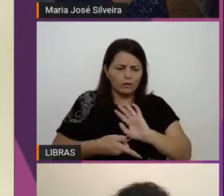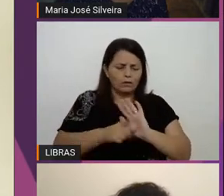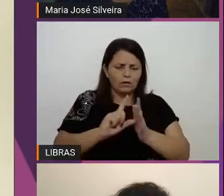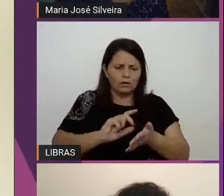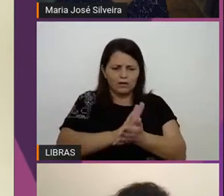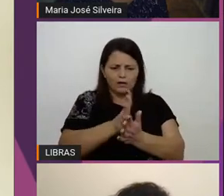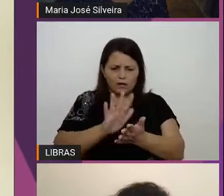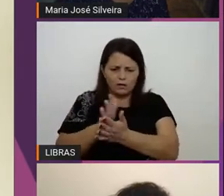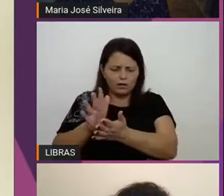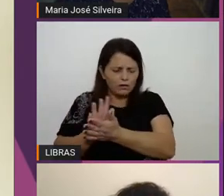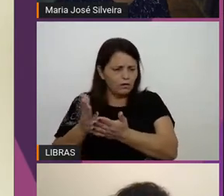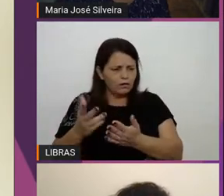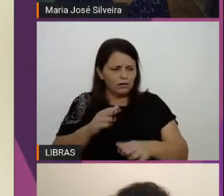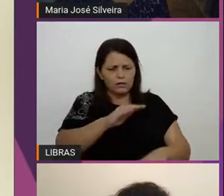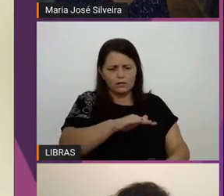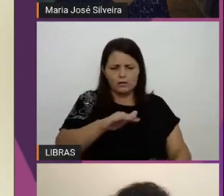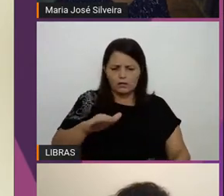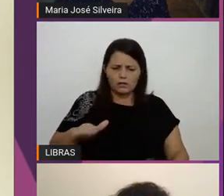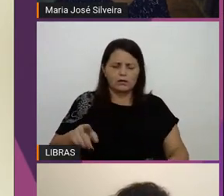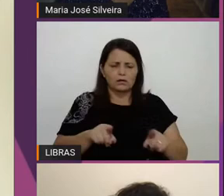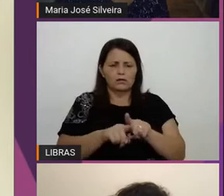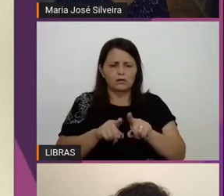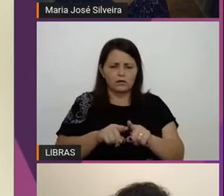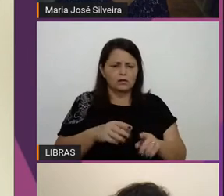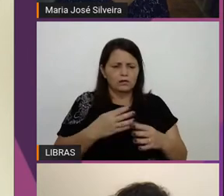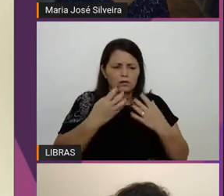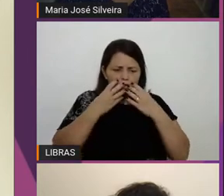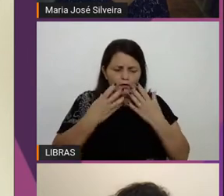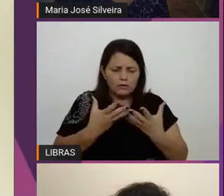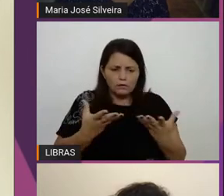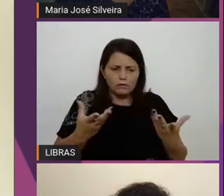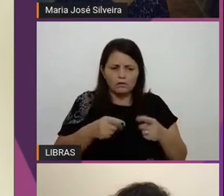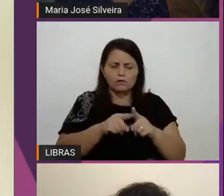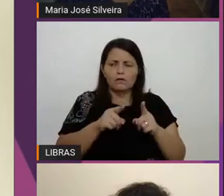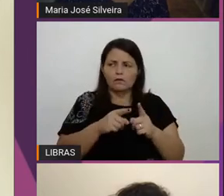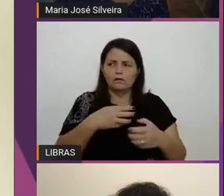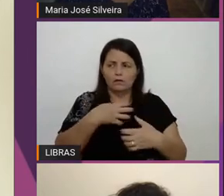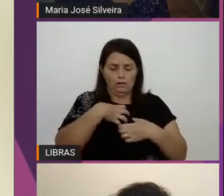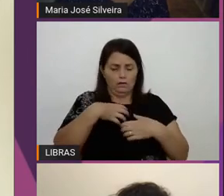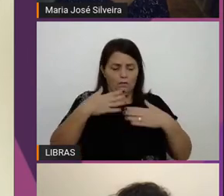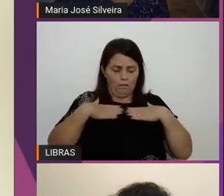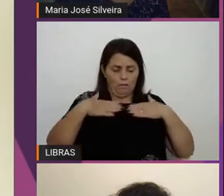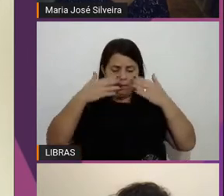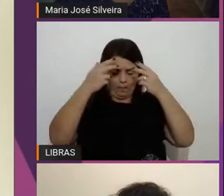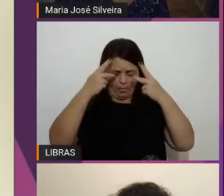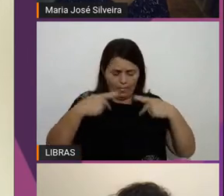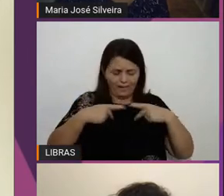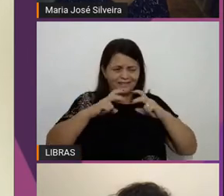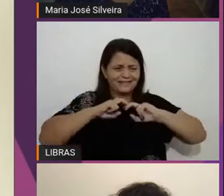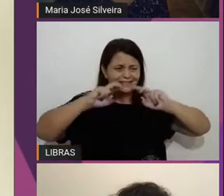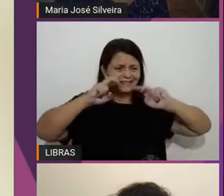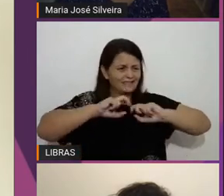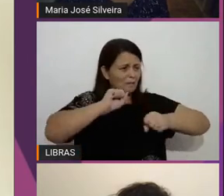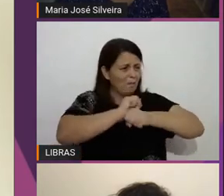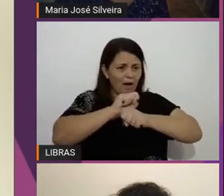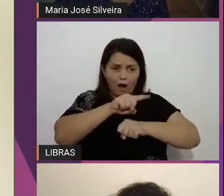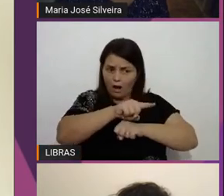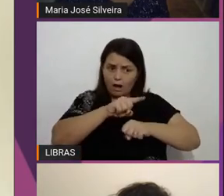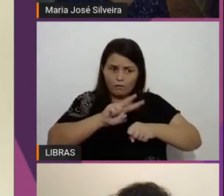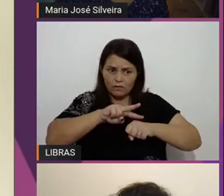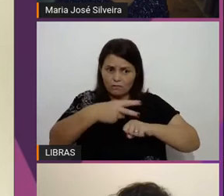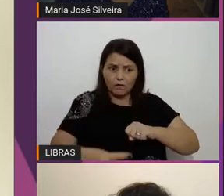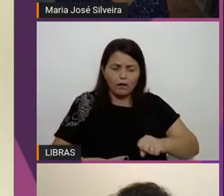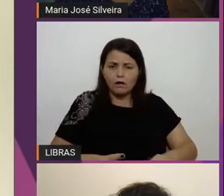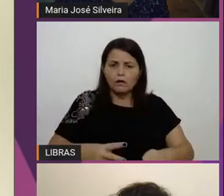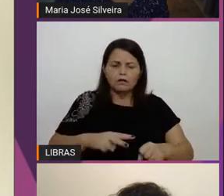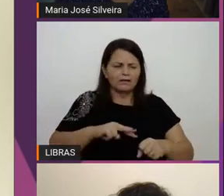espantando o pó fazendo vento rindo feito cachorros um tentando morar no outro ele é meu corpo e minha mãe gritando preparar com isso você vai cair